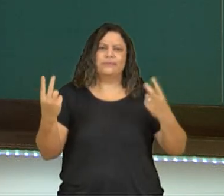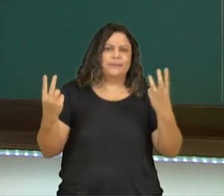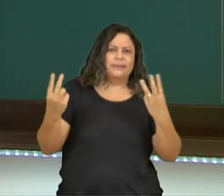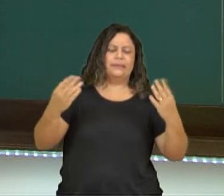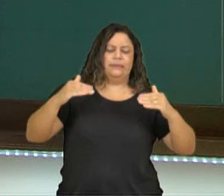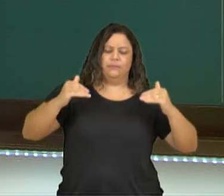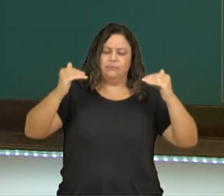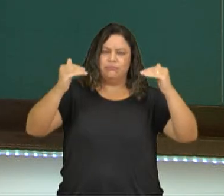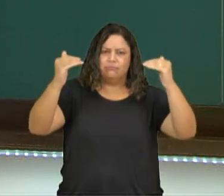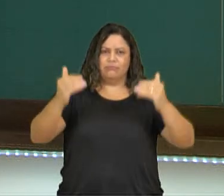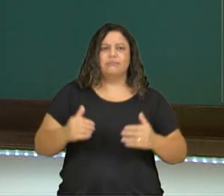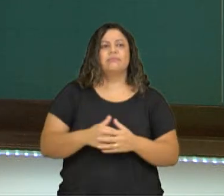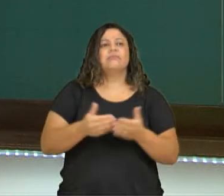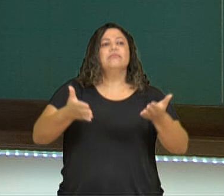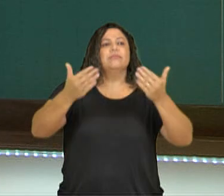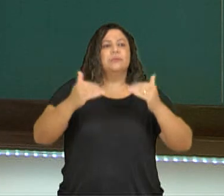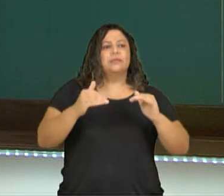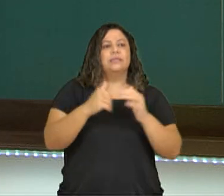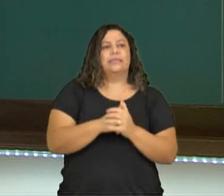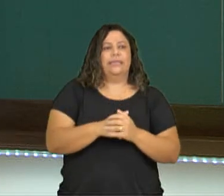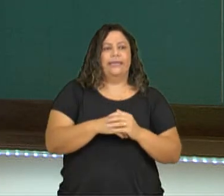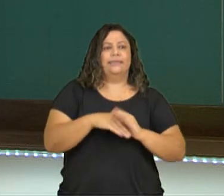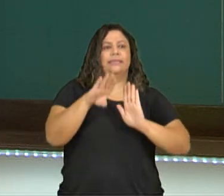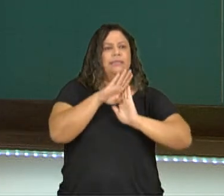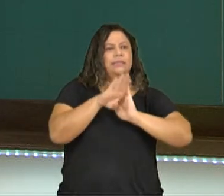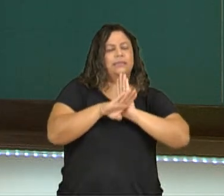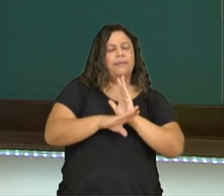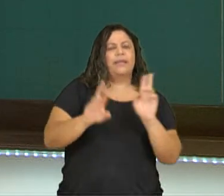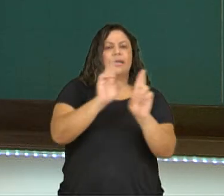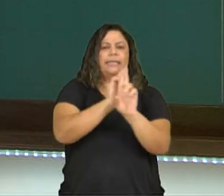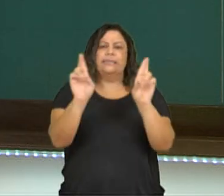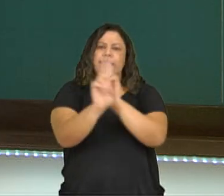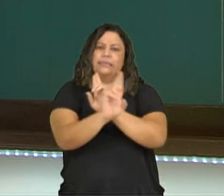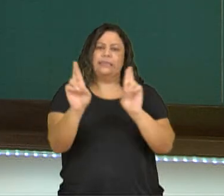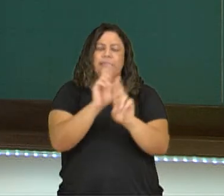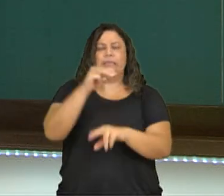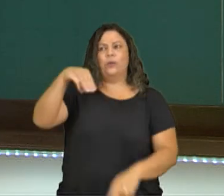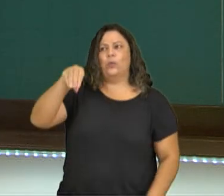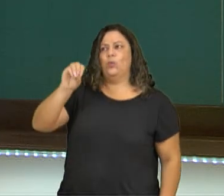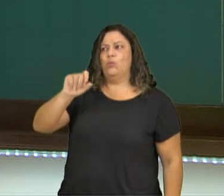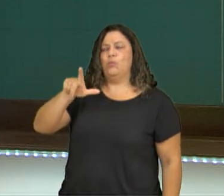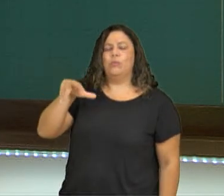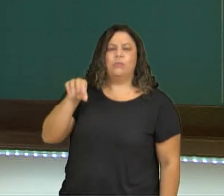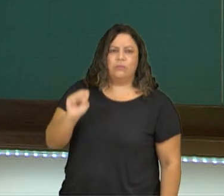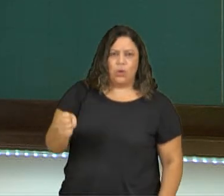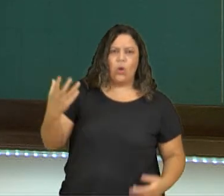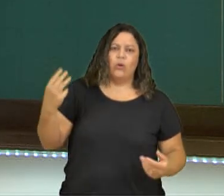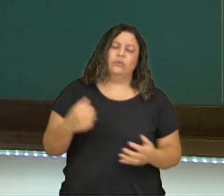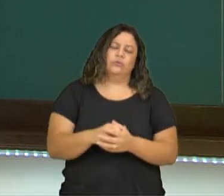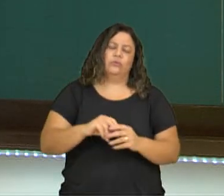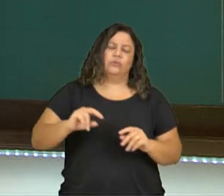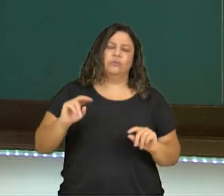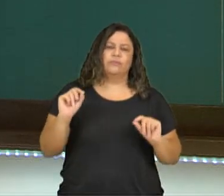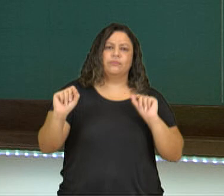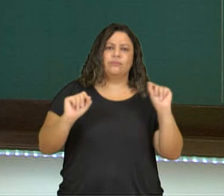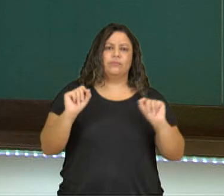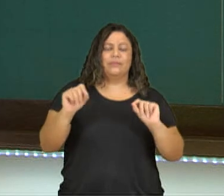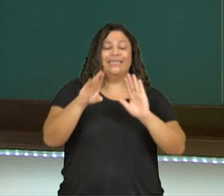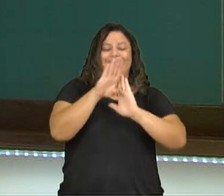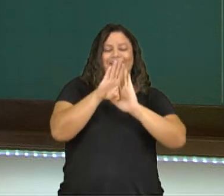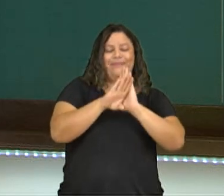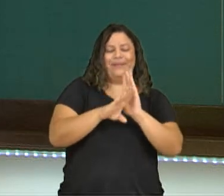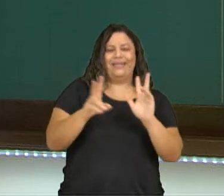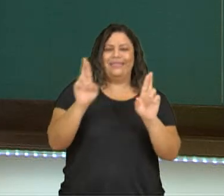diante. E ainda, estabelecer a relação entre mol, então 2 mols de tal substância para 3 mols da outra, ou 1 mol para